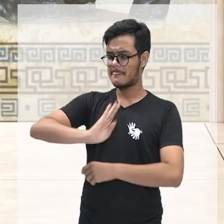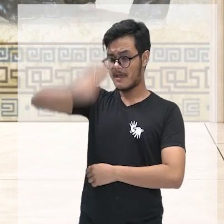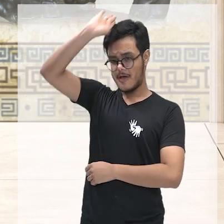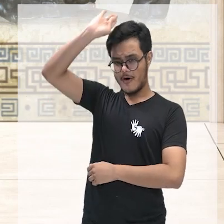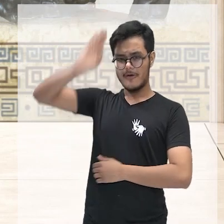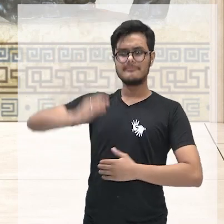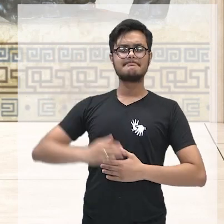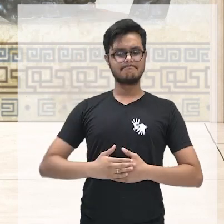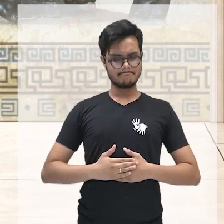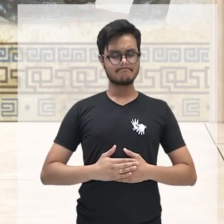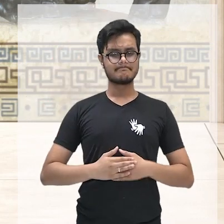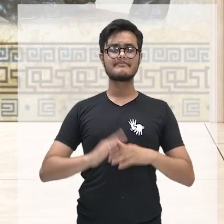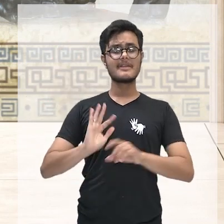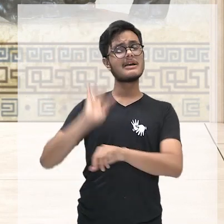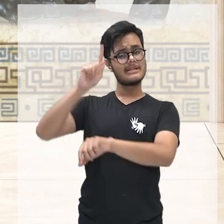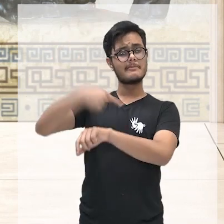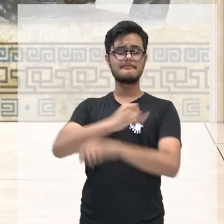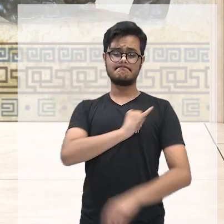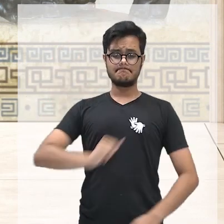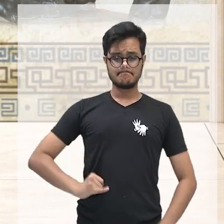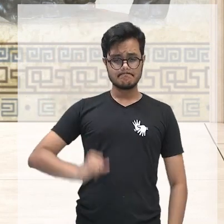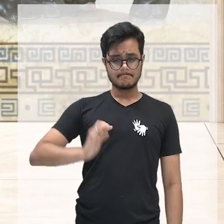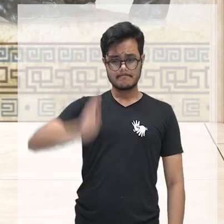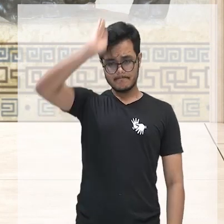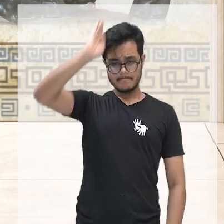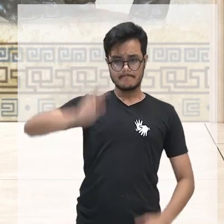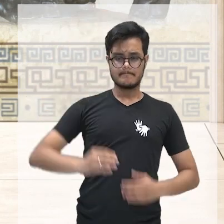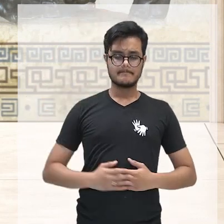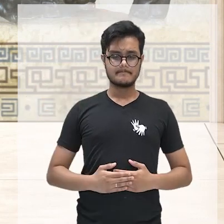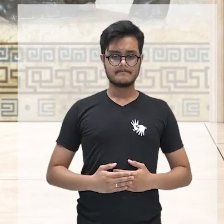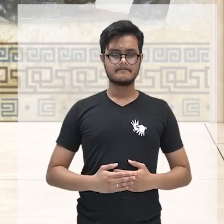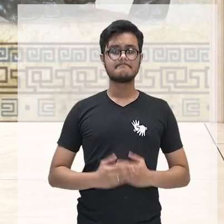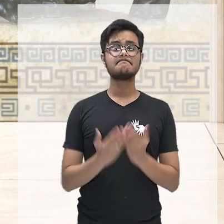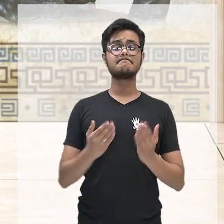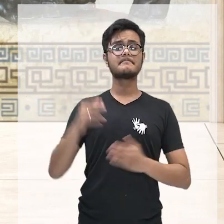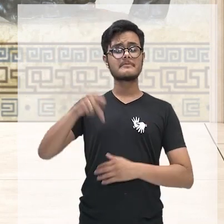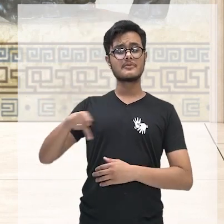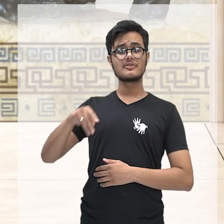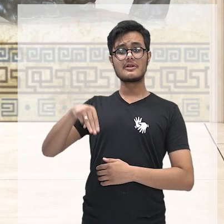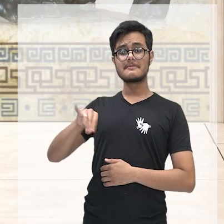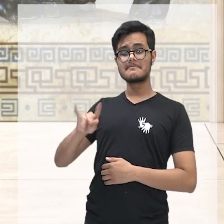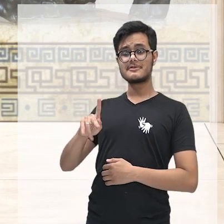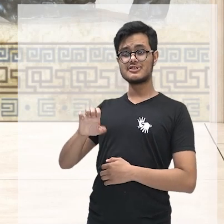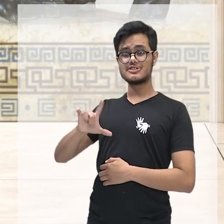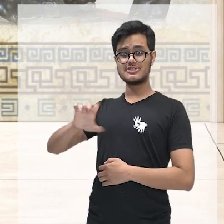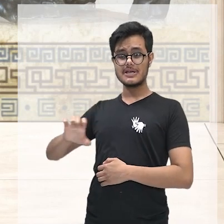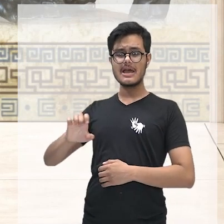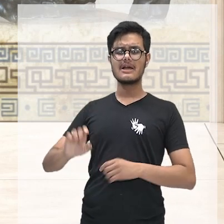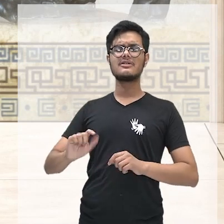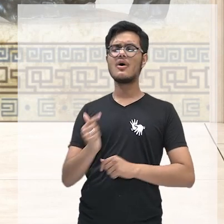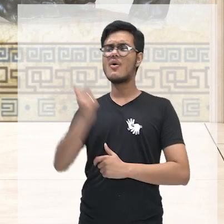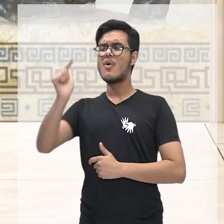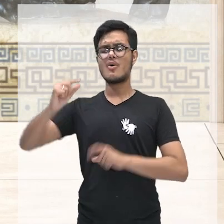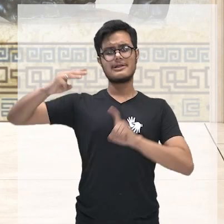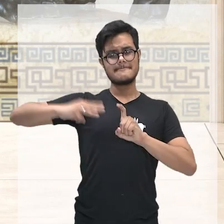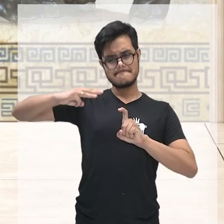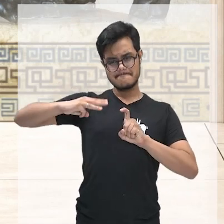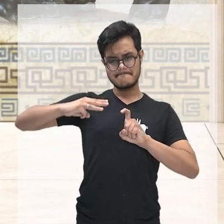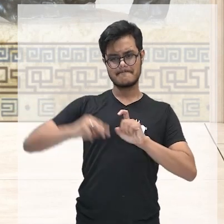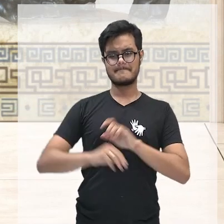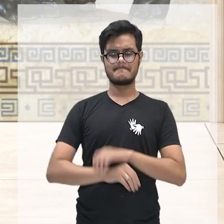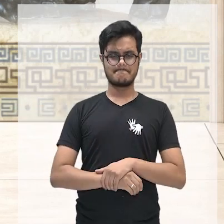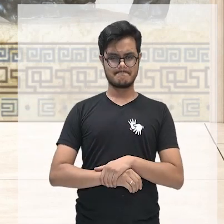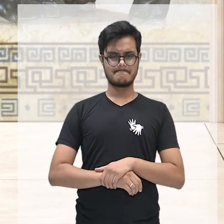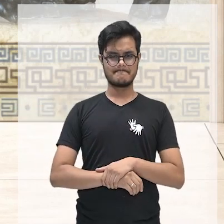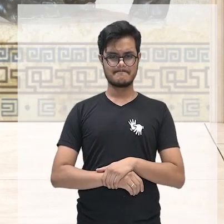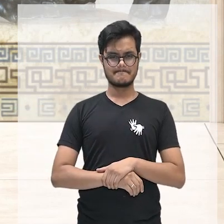posteriormente torna-se o império romano bom com a professora Michele veremos outras lendas a respeito